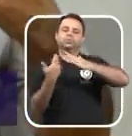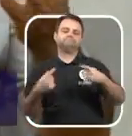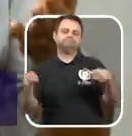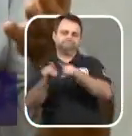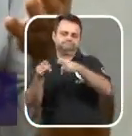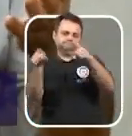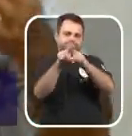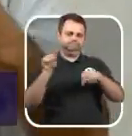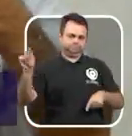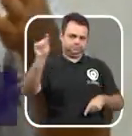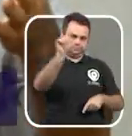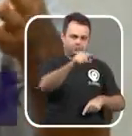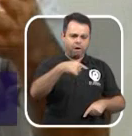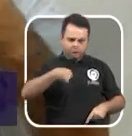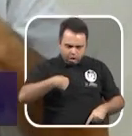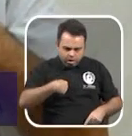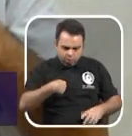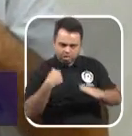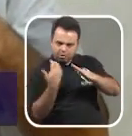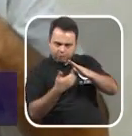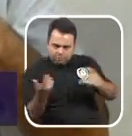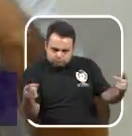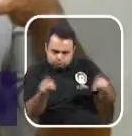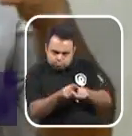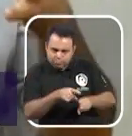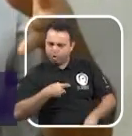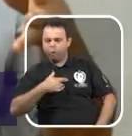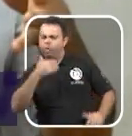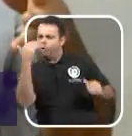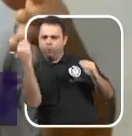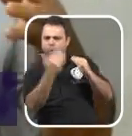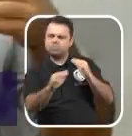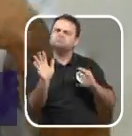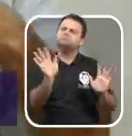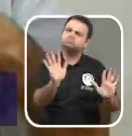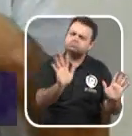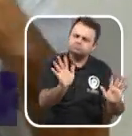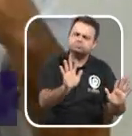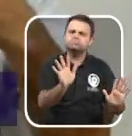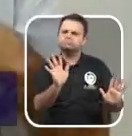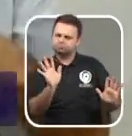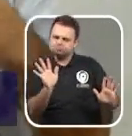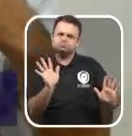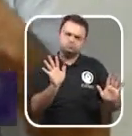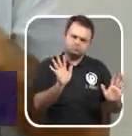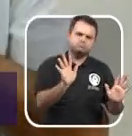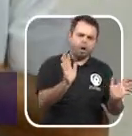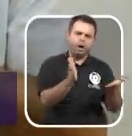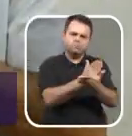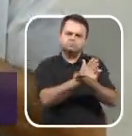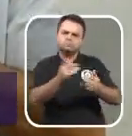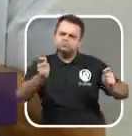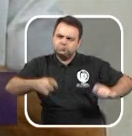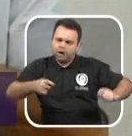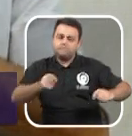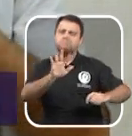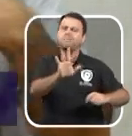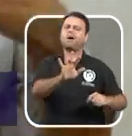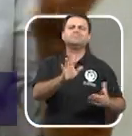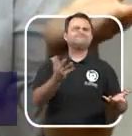sou contra qualquer tipo de terceirização. Embora eu ache ela precária, uma precarização, um retrocesso para o